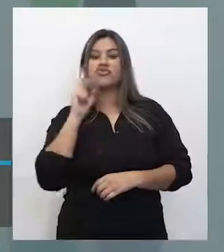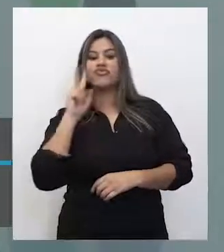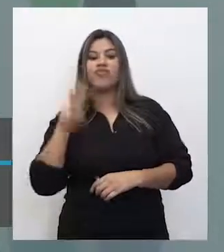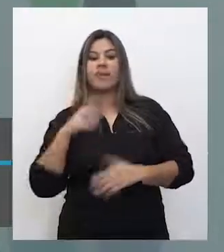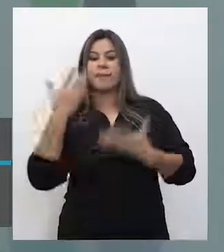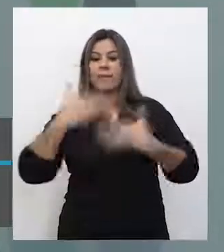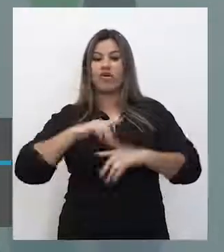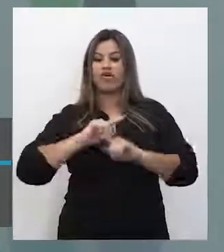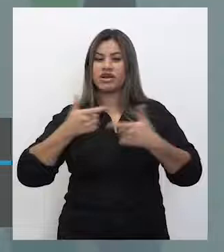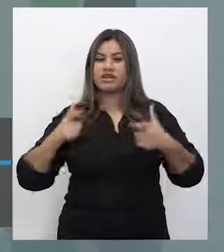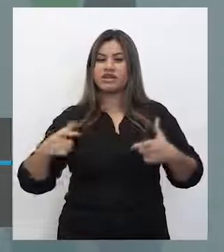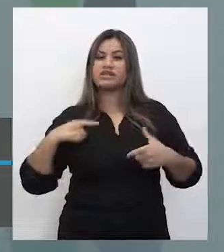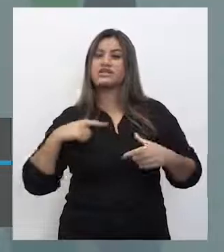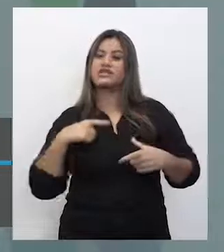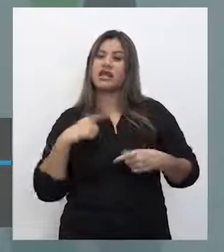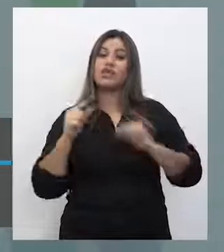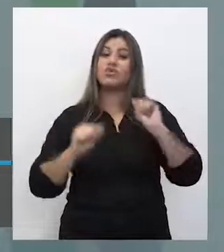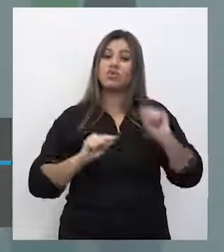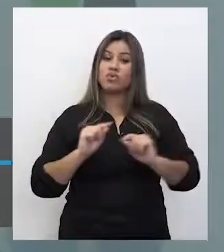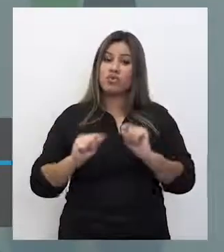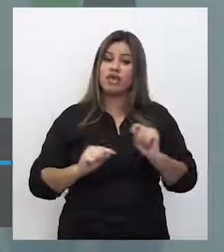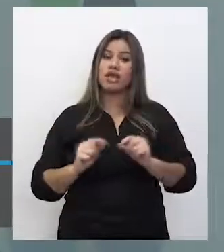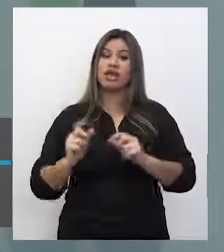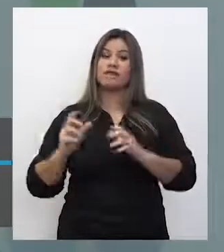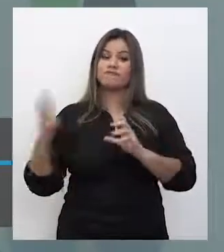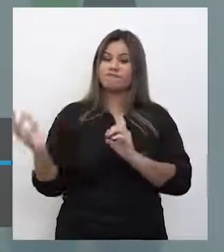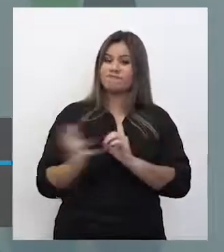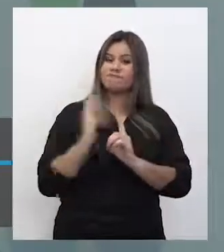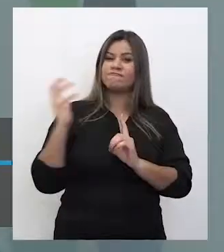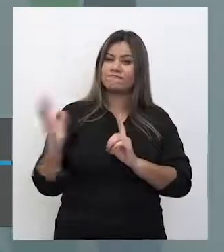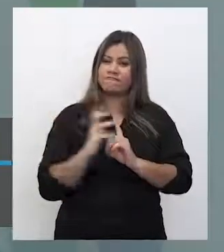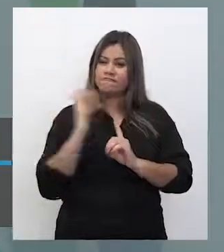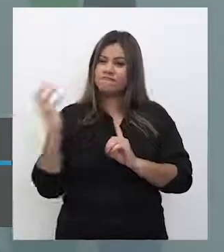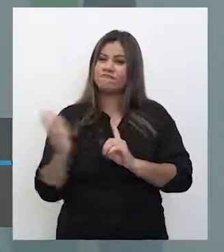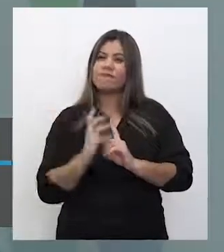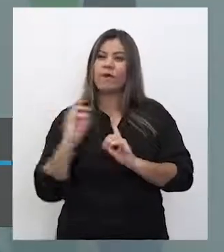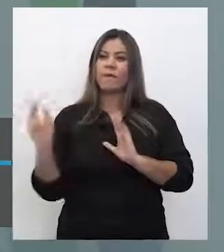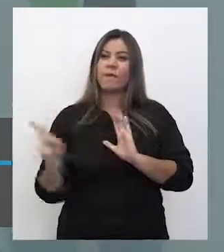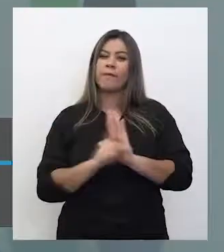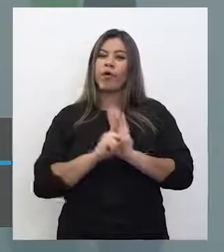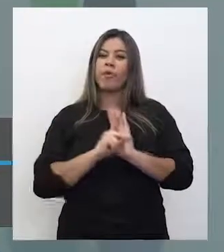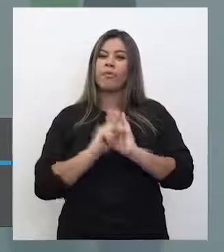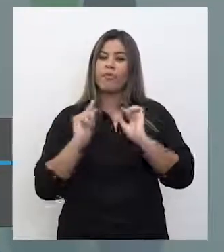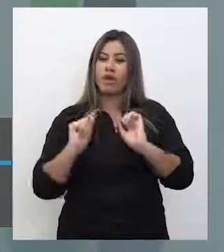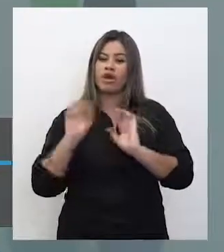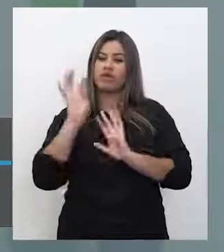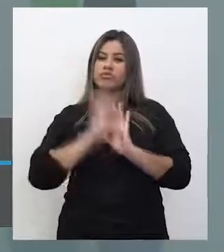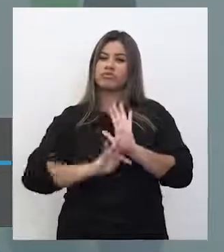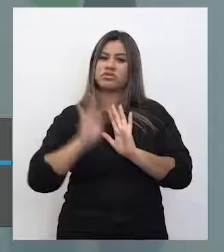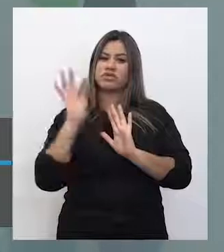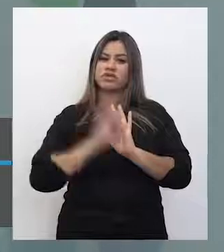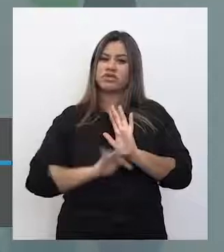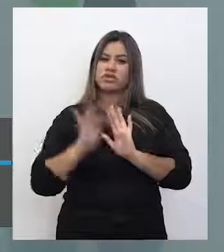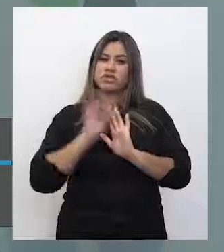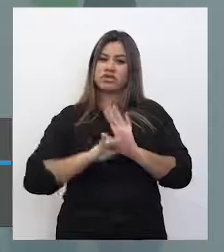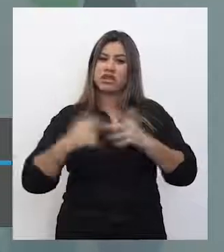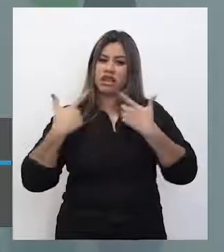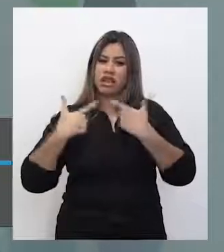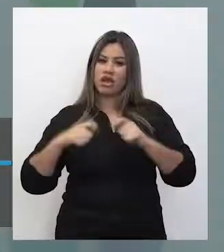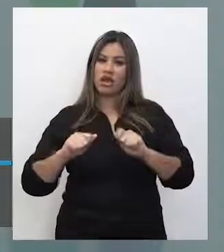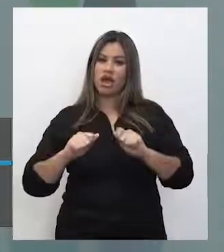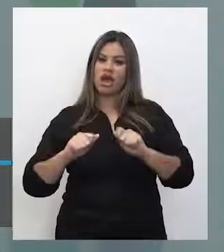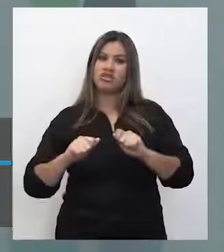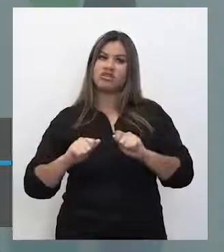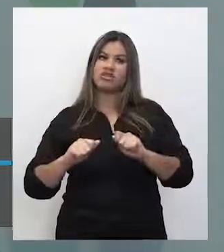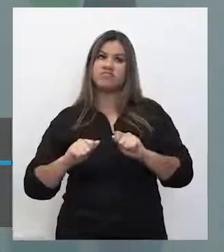provas, a gente tem também a persuasão com o texto de linguagem híbrida,